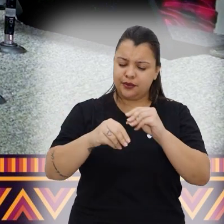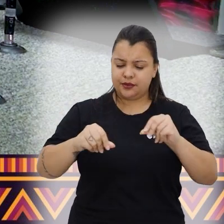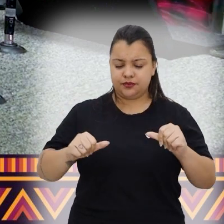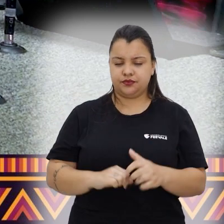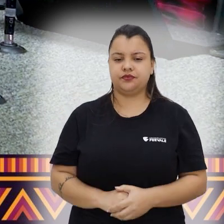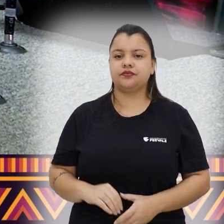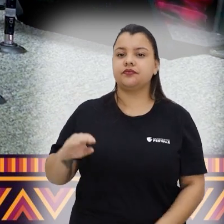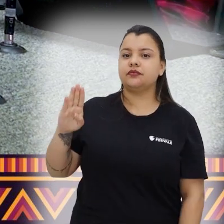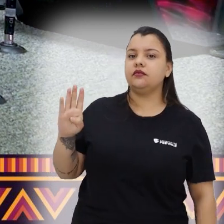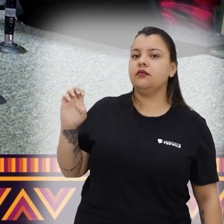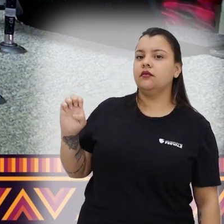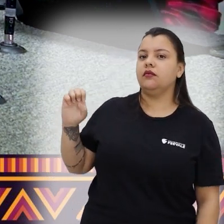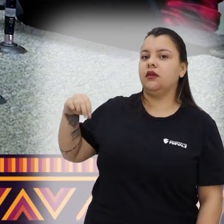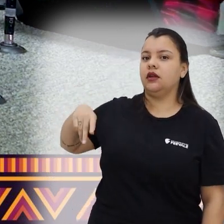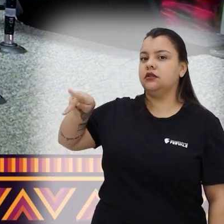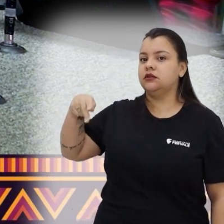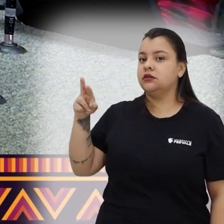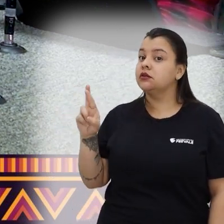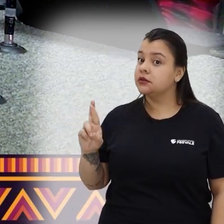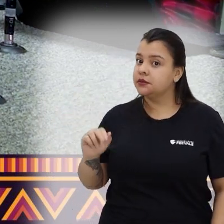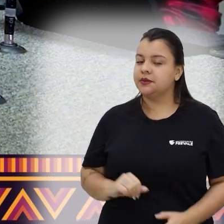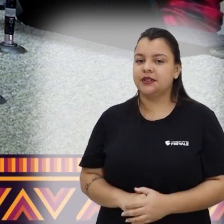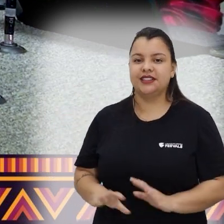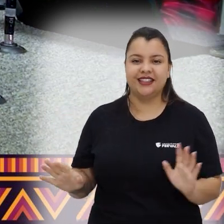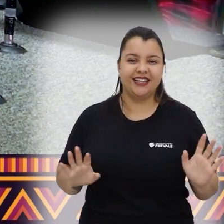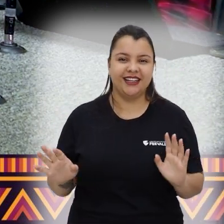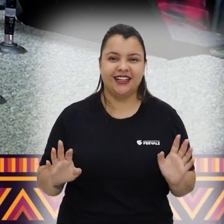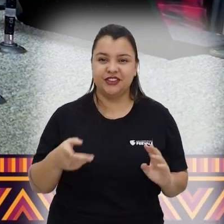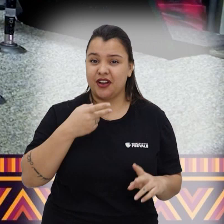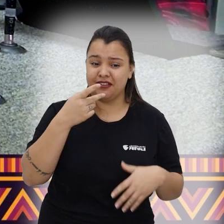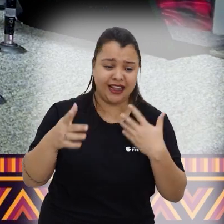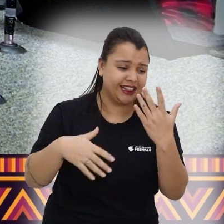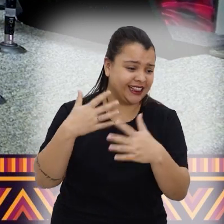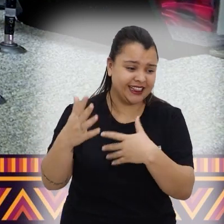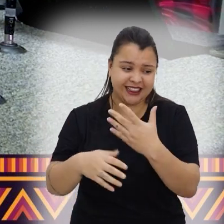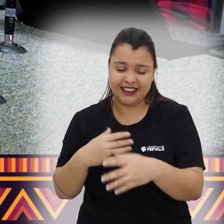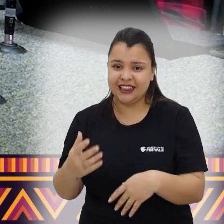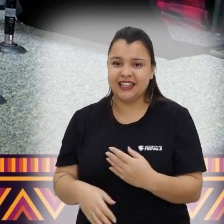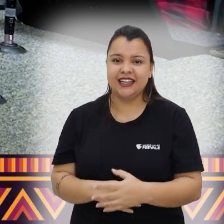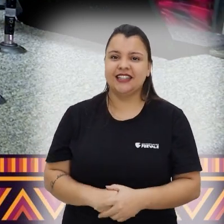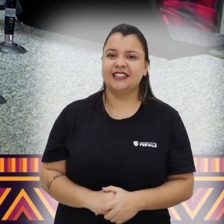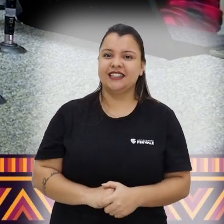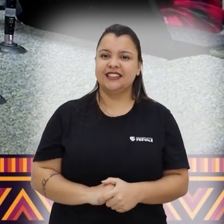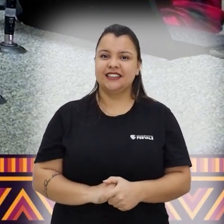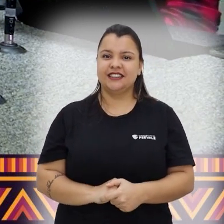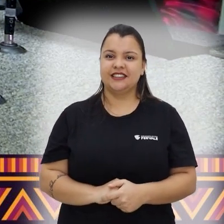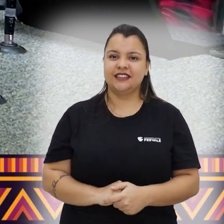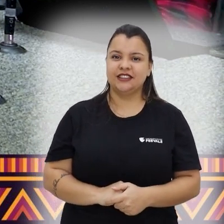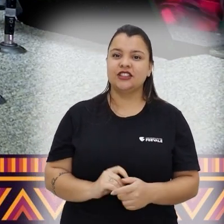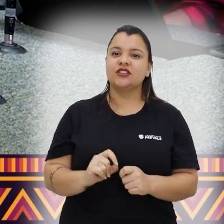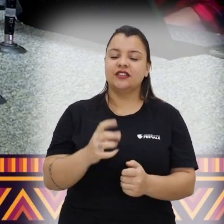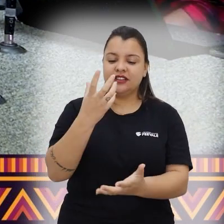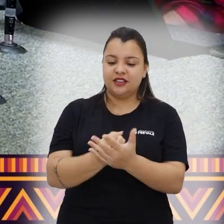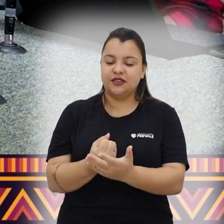olha só, eu tenho que avançar, senão a gente vai... Então a gente precisa fazer o podcast A Voz